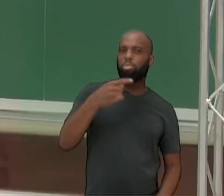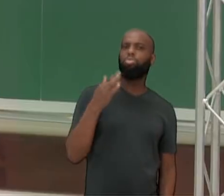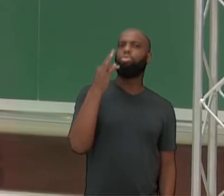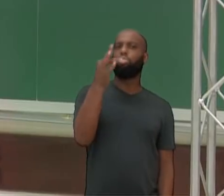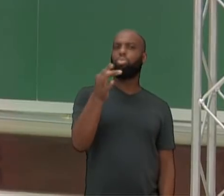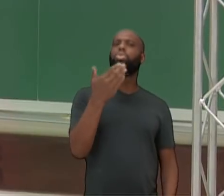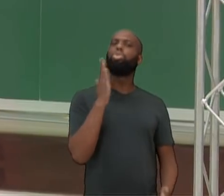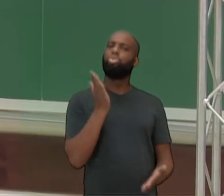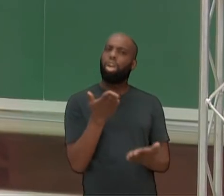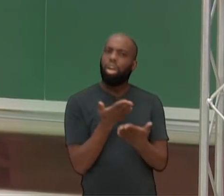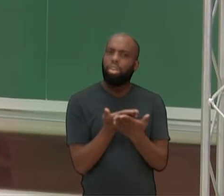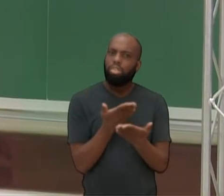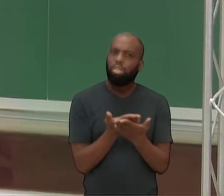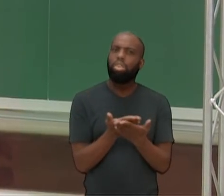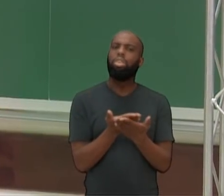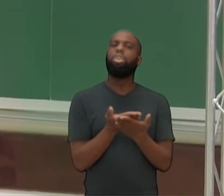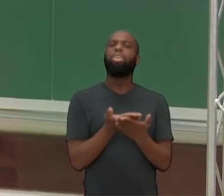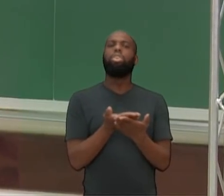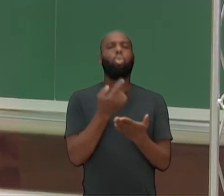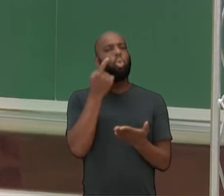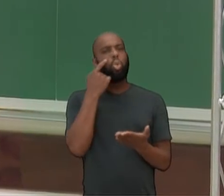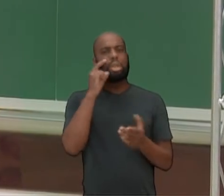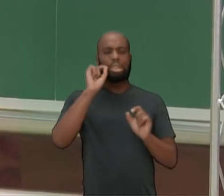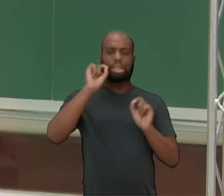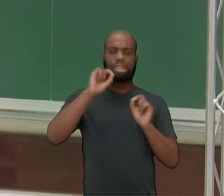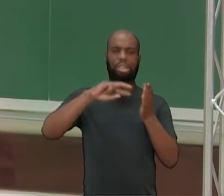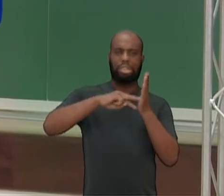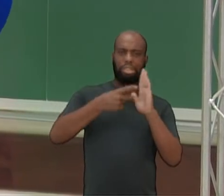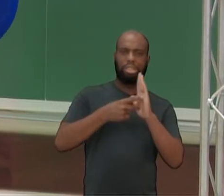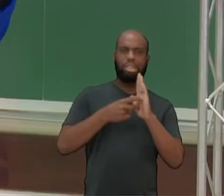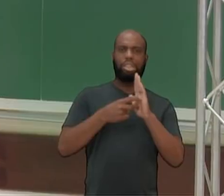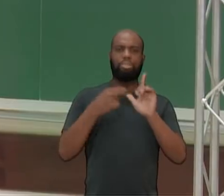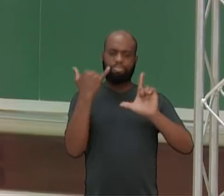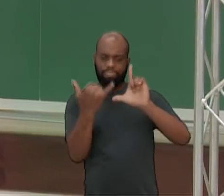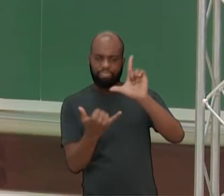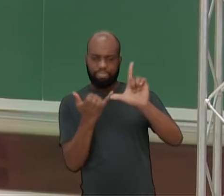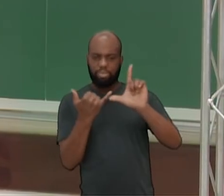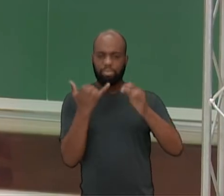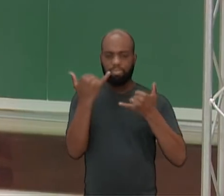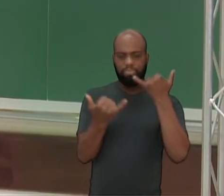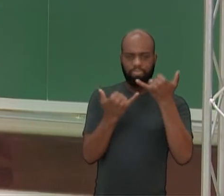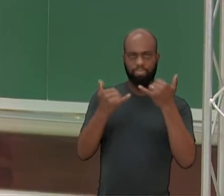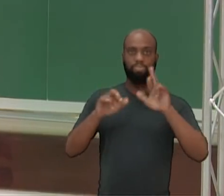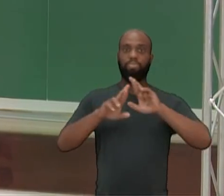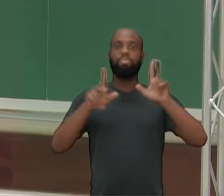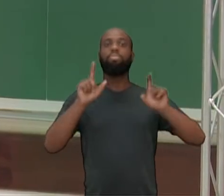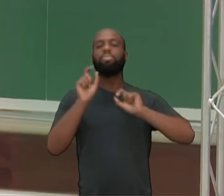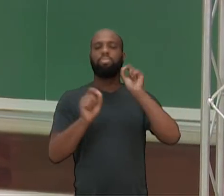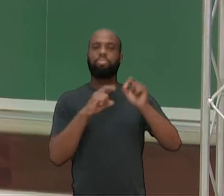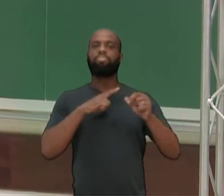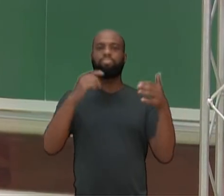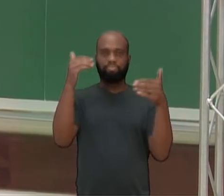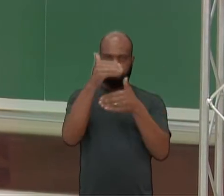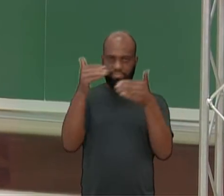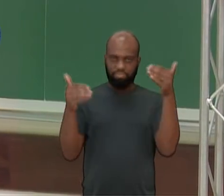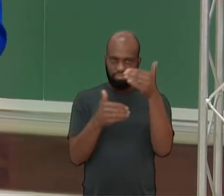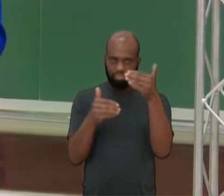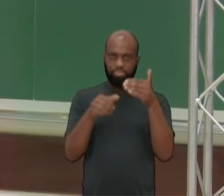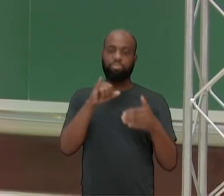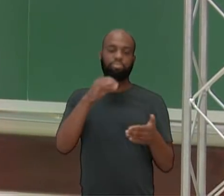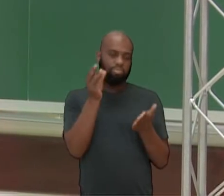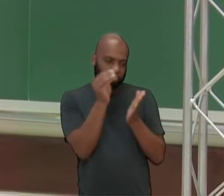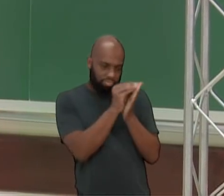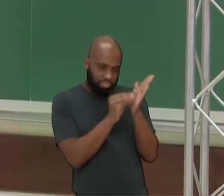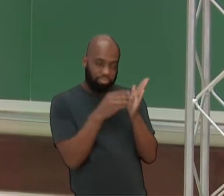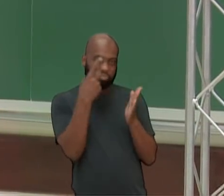já estudou, a gente já viu o que é lúdico, já viu a diferença de lúdico e brincar, né? Tá tudo nos slides aí. Se você anotou no teu caderno, vai